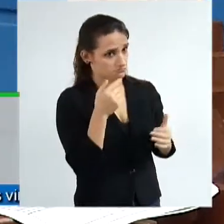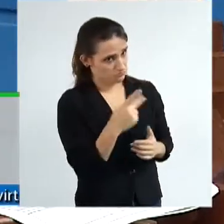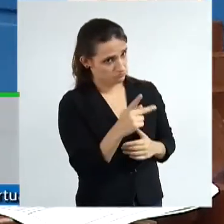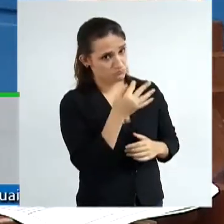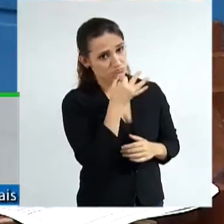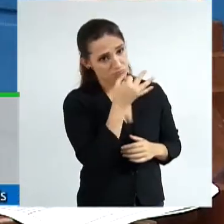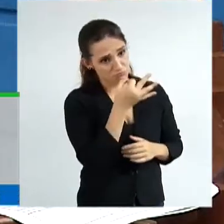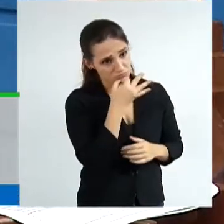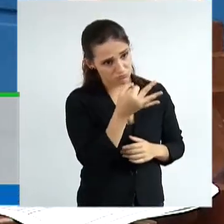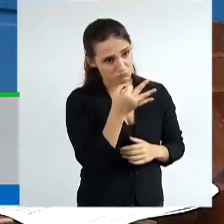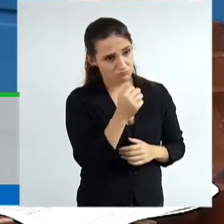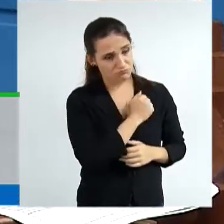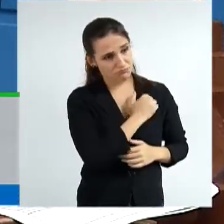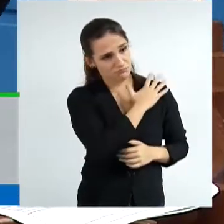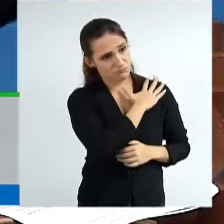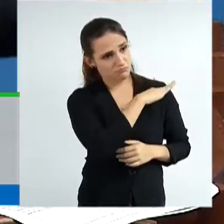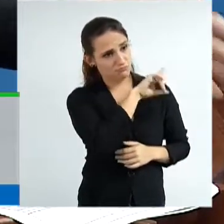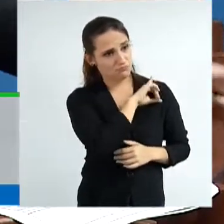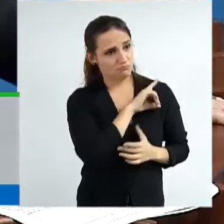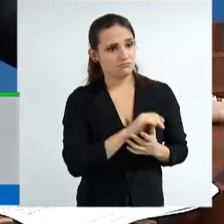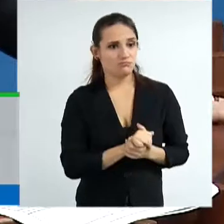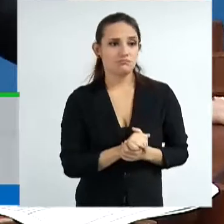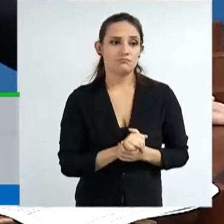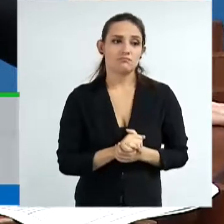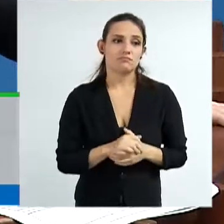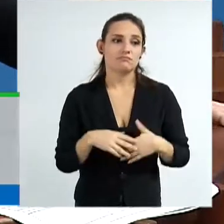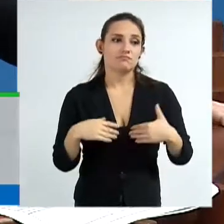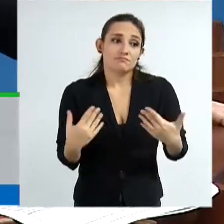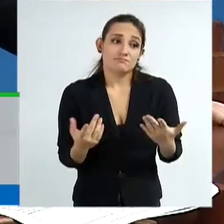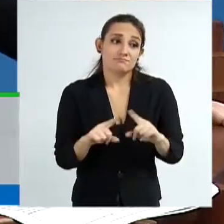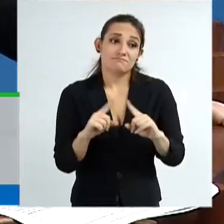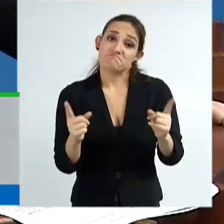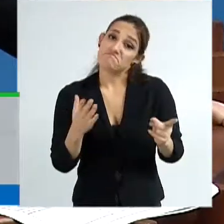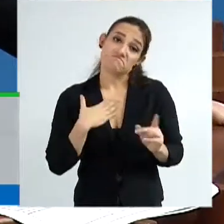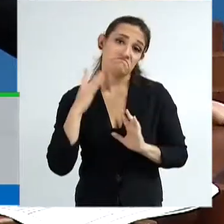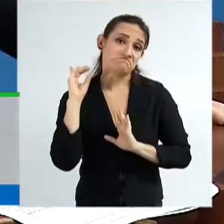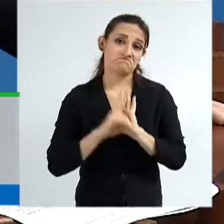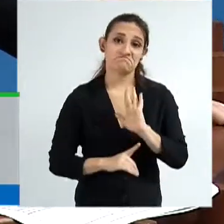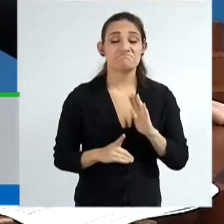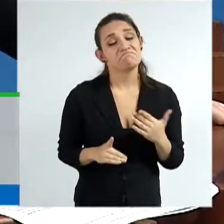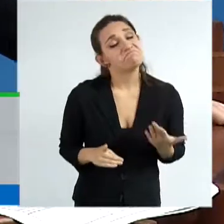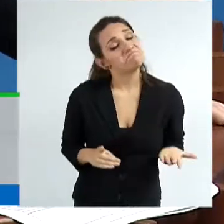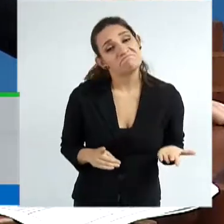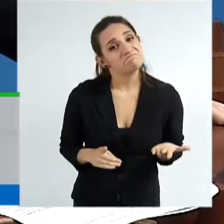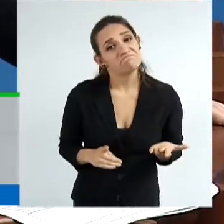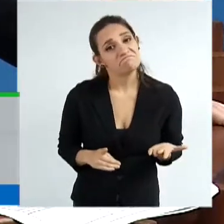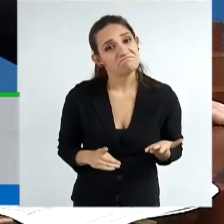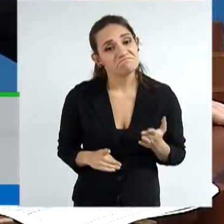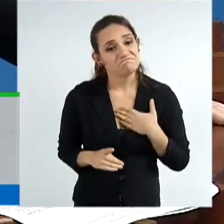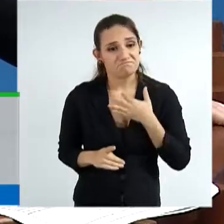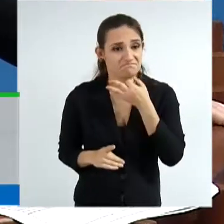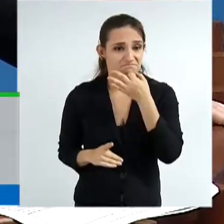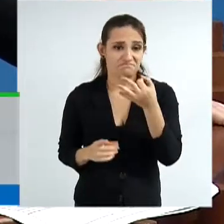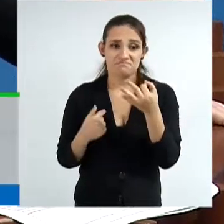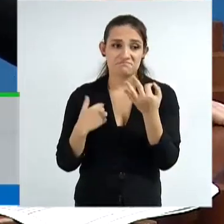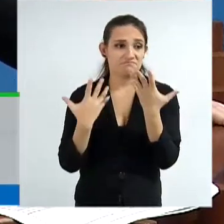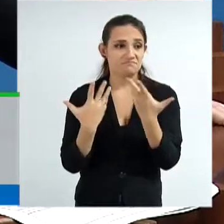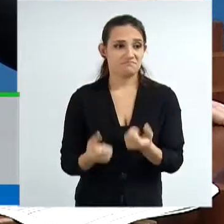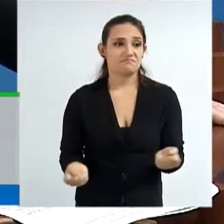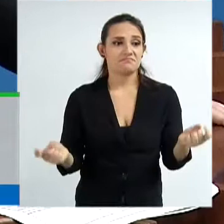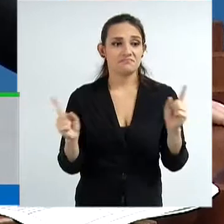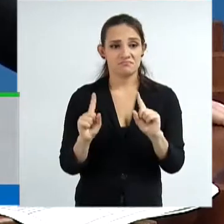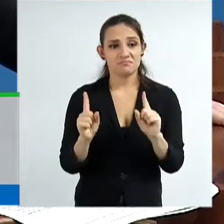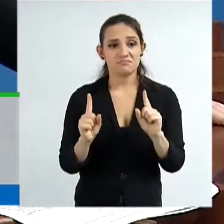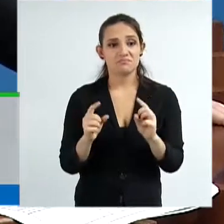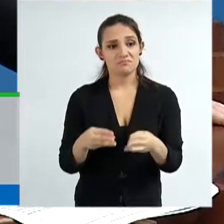Excelência, deputado Coronel Davi, mas me coloco aqui no direito, de não aceitar essa